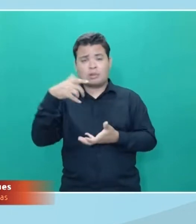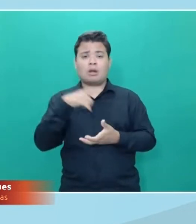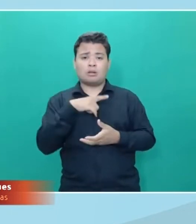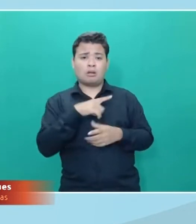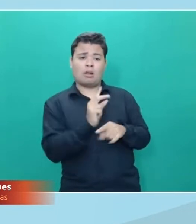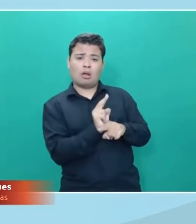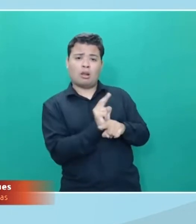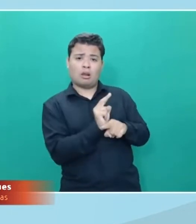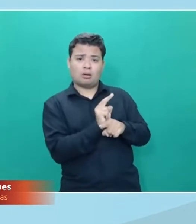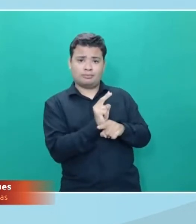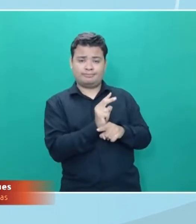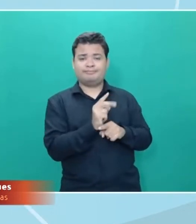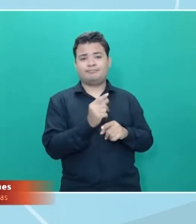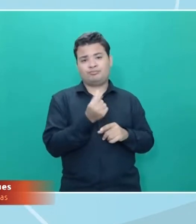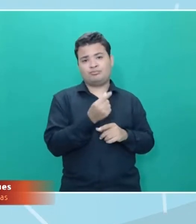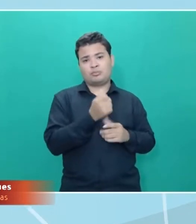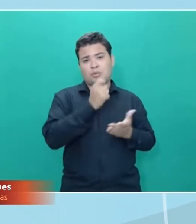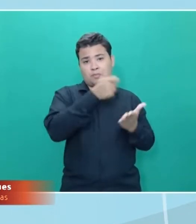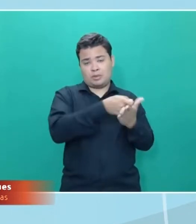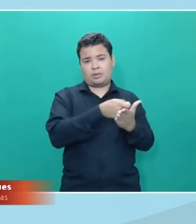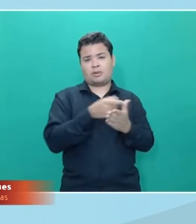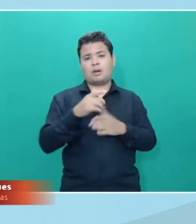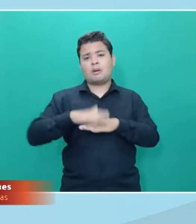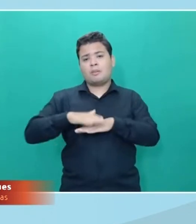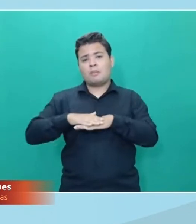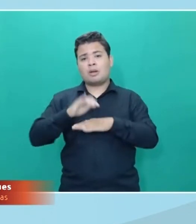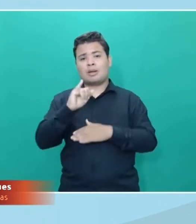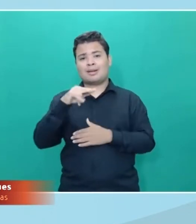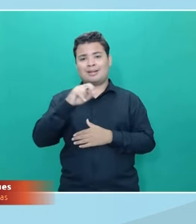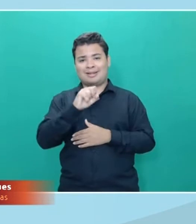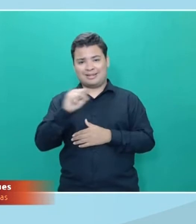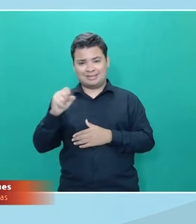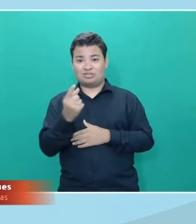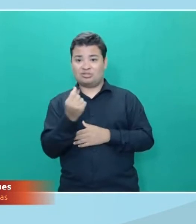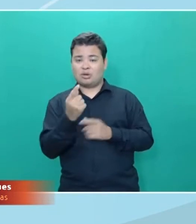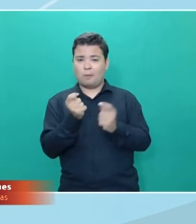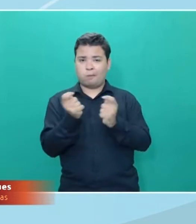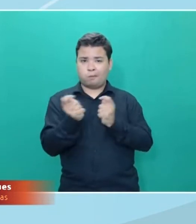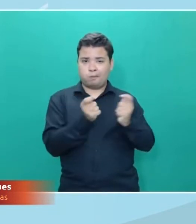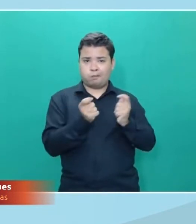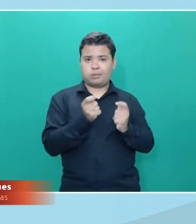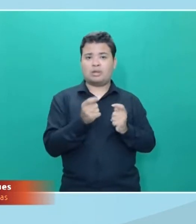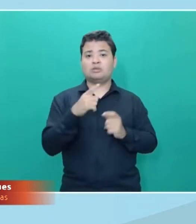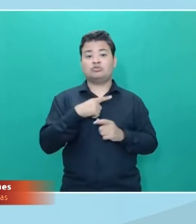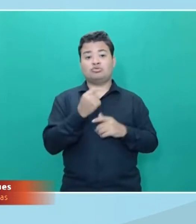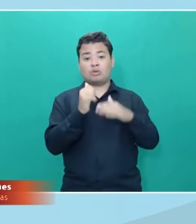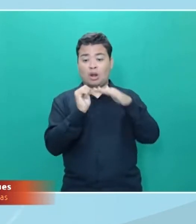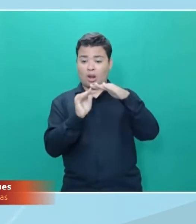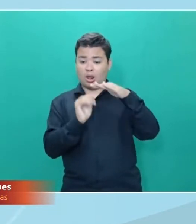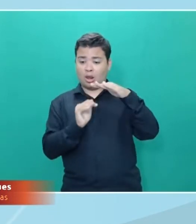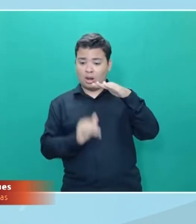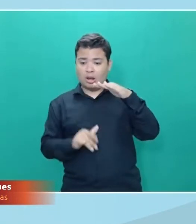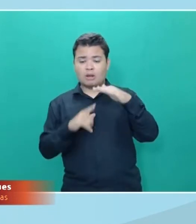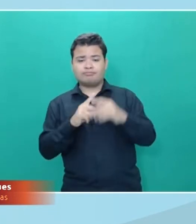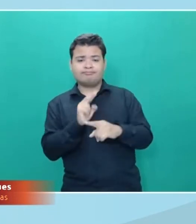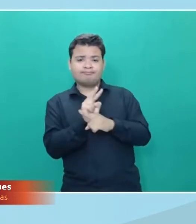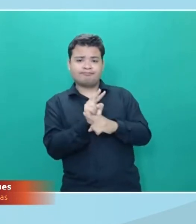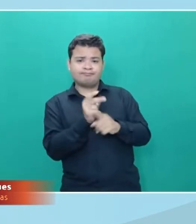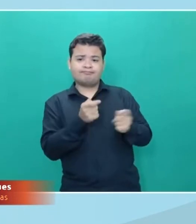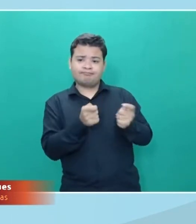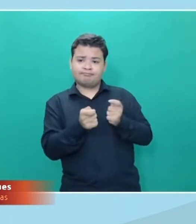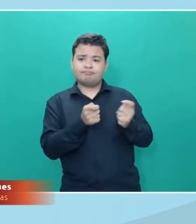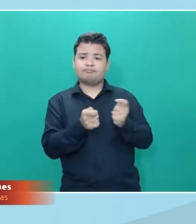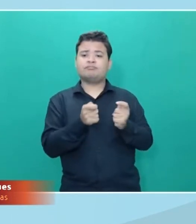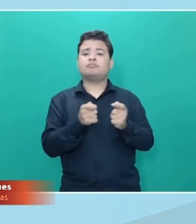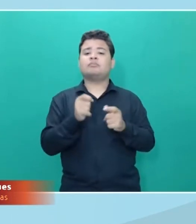é o Instituto Nacional do Seguro Social. É ele quem recebe as contribuições para a manutenção do regime geral e depois